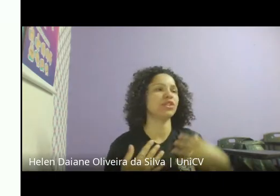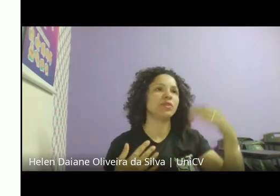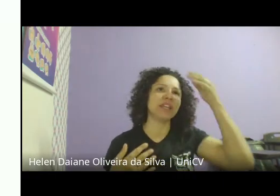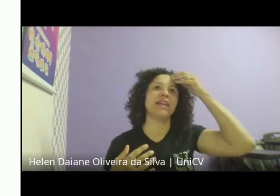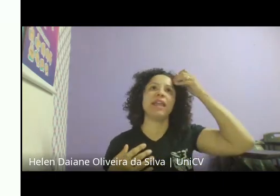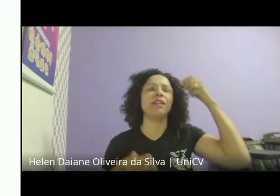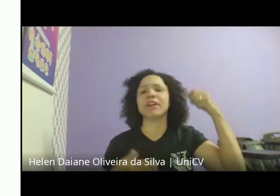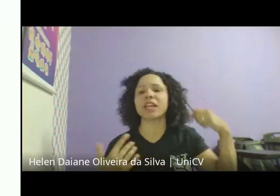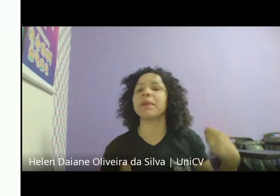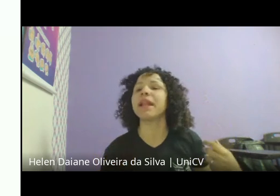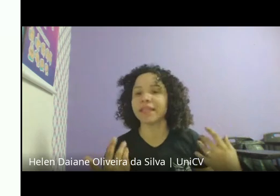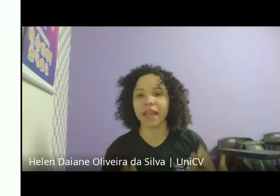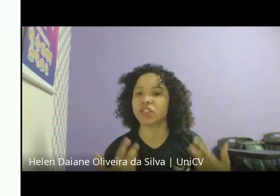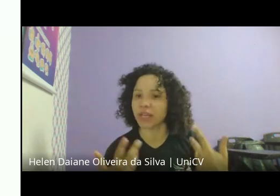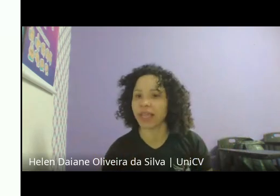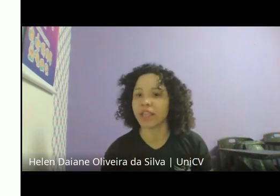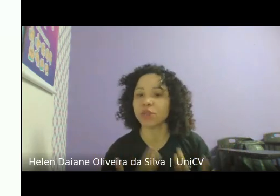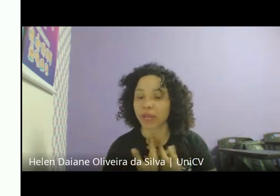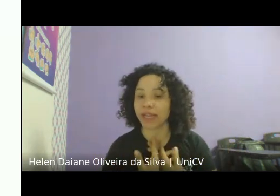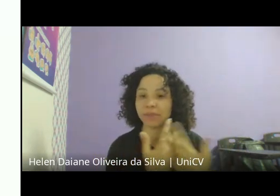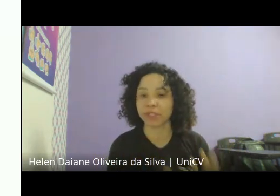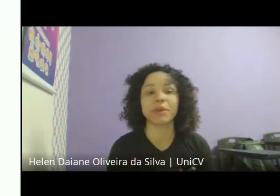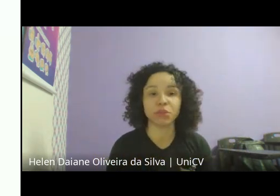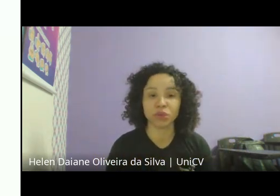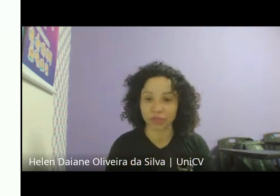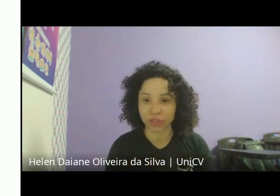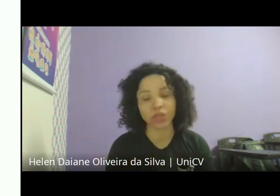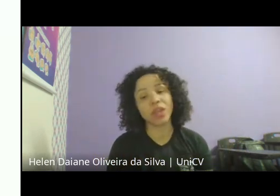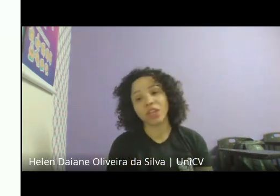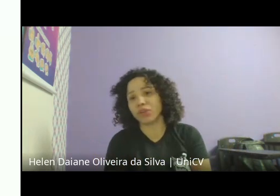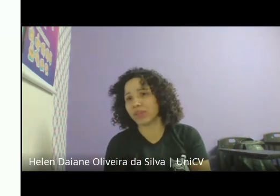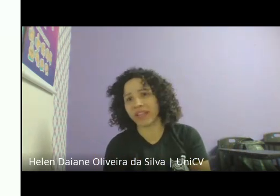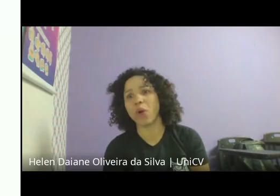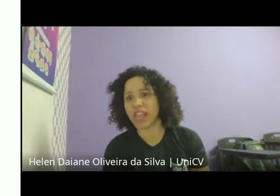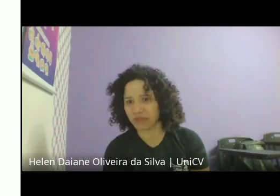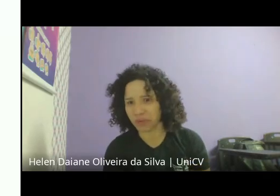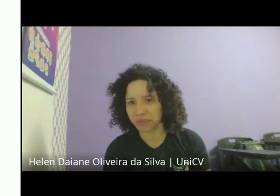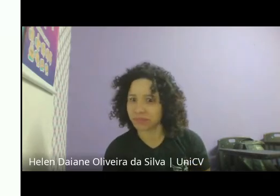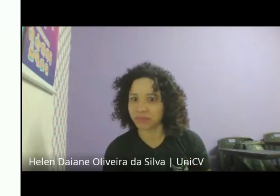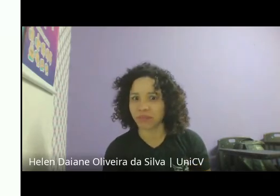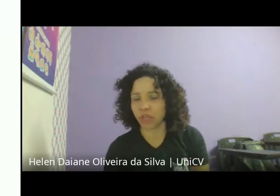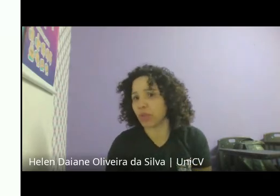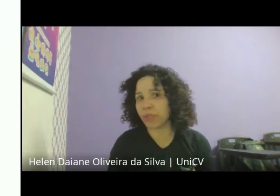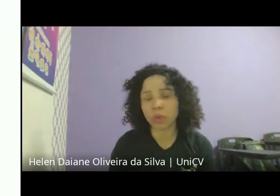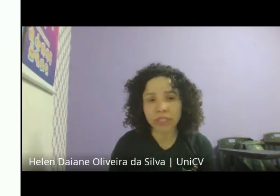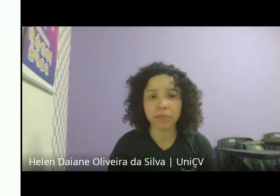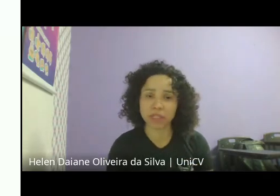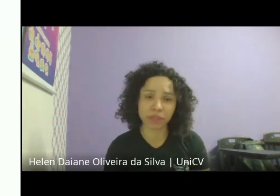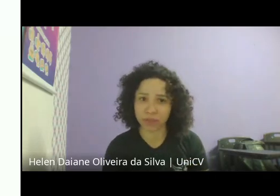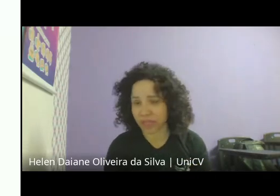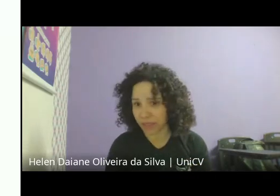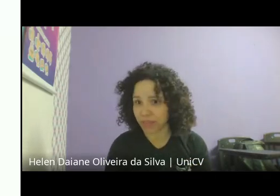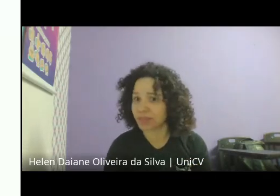se identifica, ele vai achar que para ele é excelente, que ele quer isso porque ele quer se aproximar do mundo ouvinte. E outros vão falar, é horrível, eu me comunico com